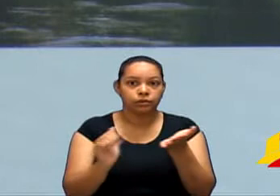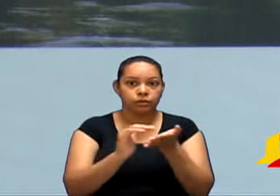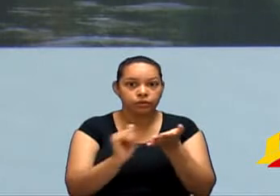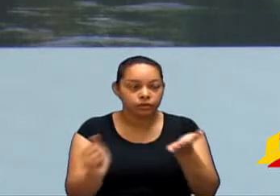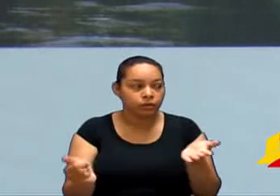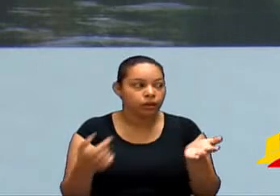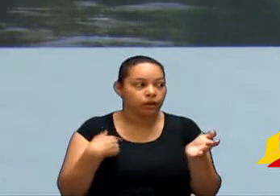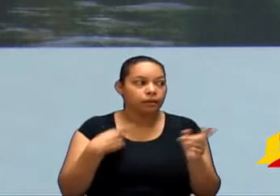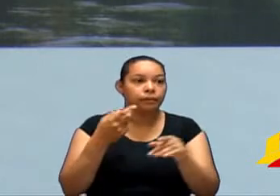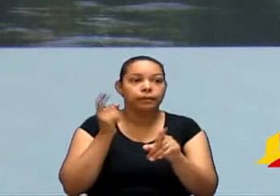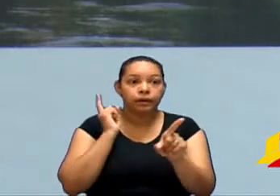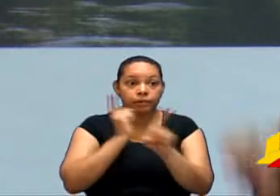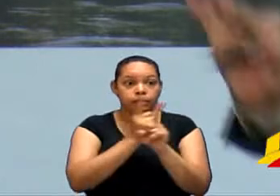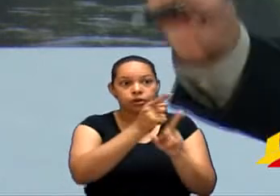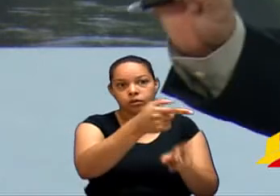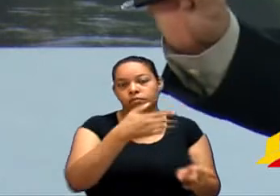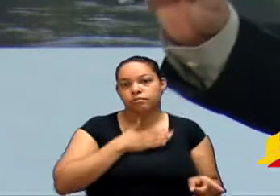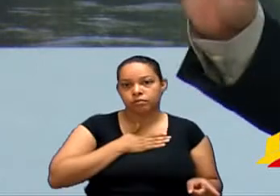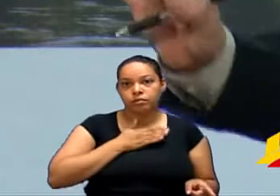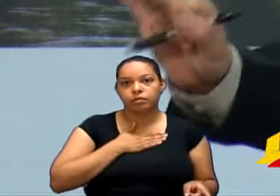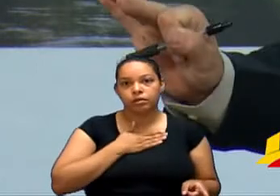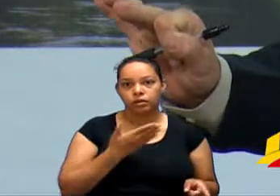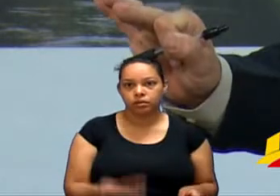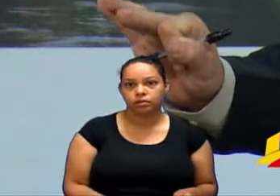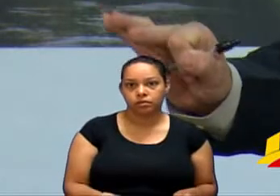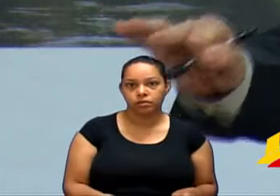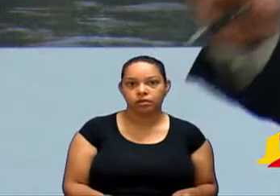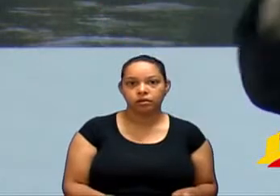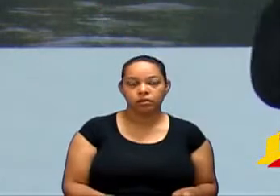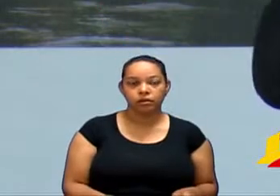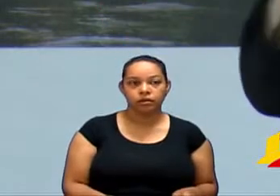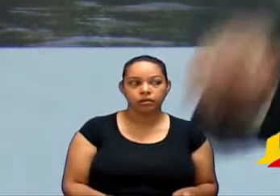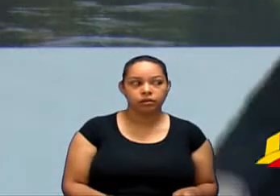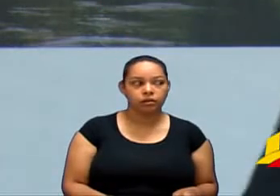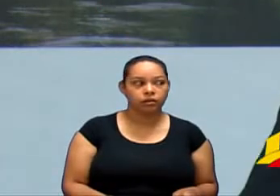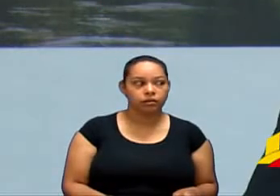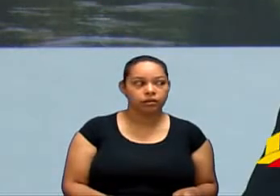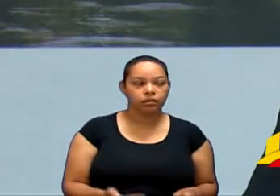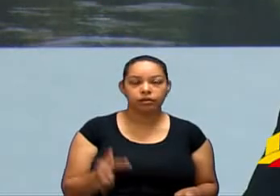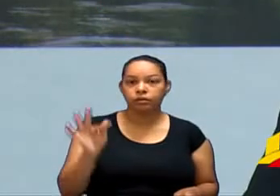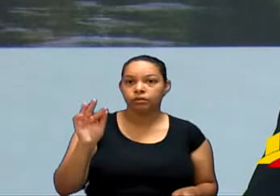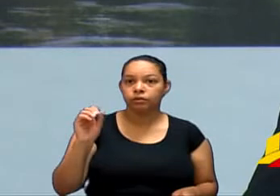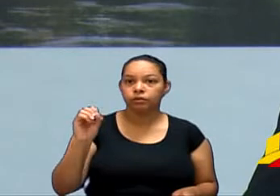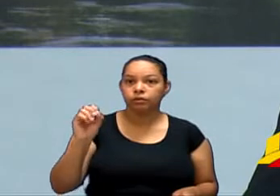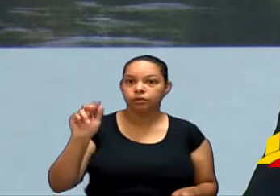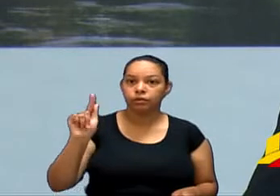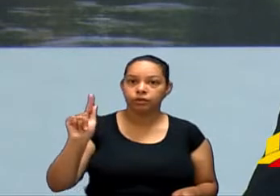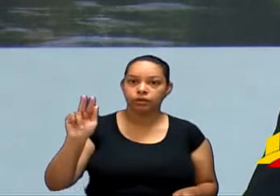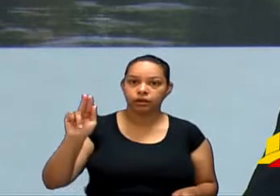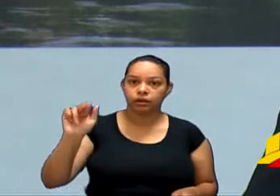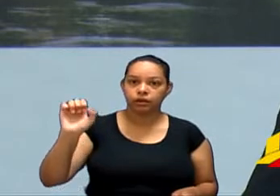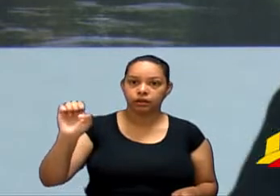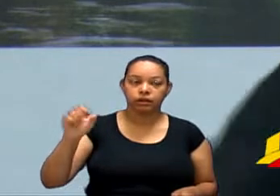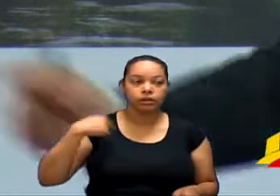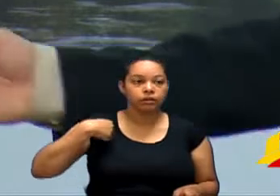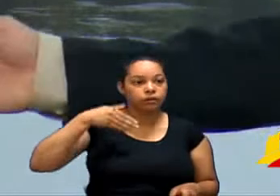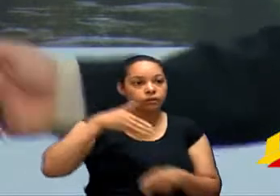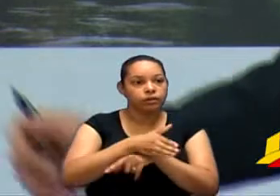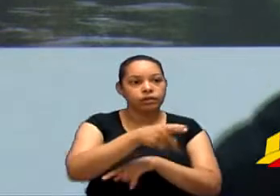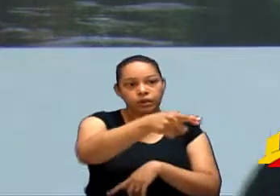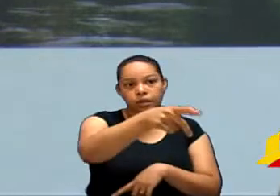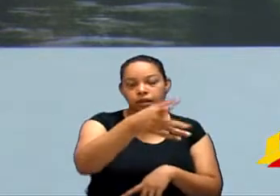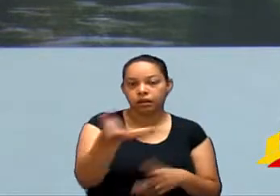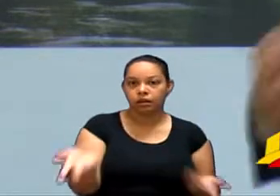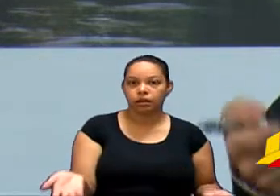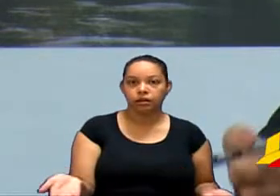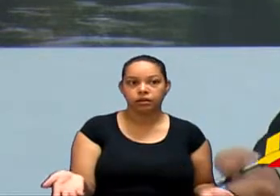procurar a folgue foi no gabinete Quantas vezes foi eu não sei quantas